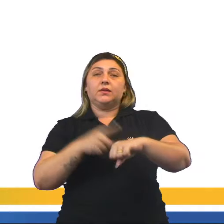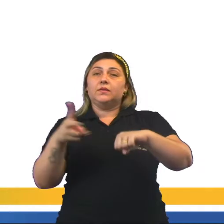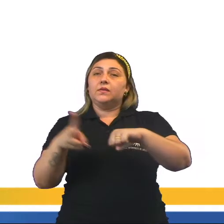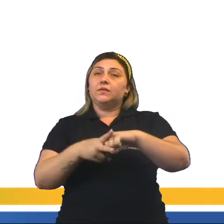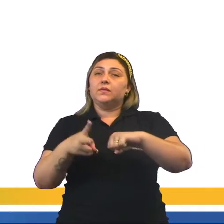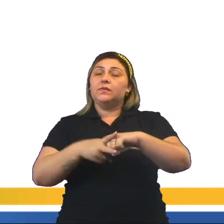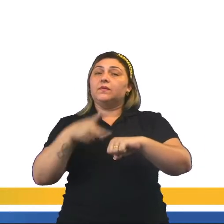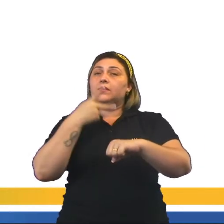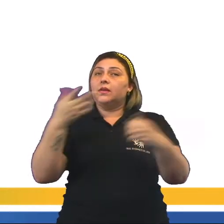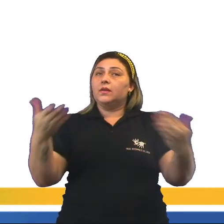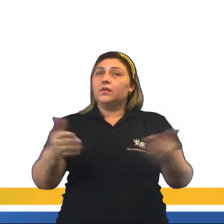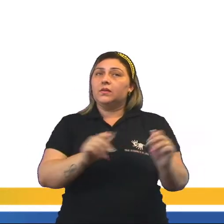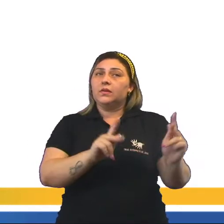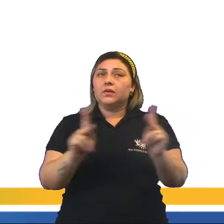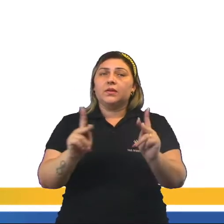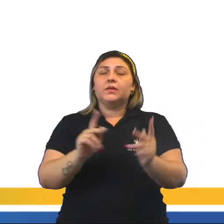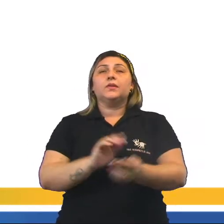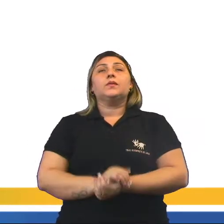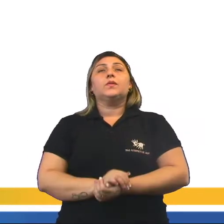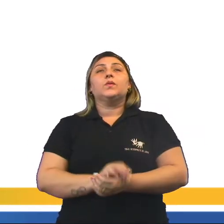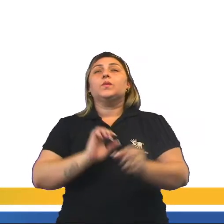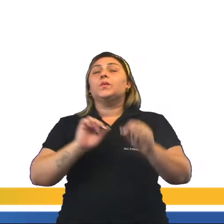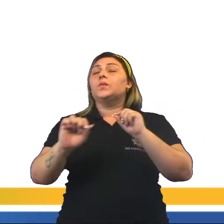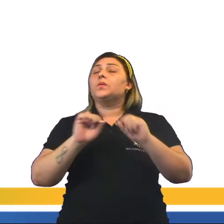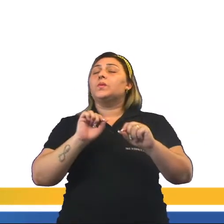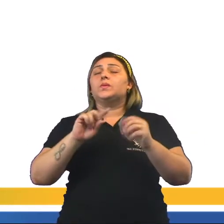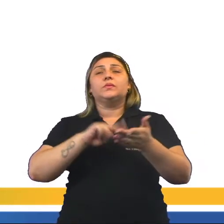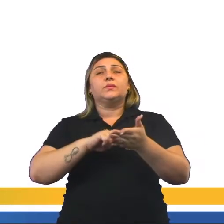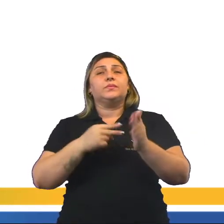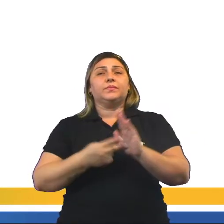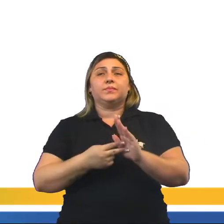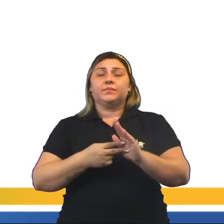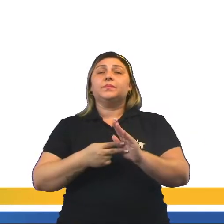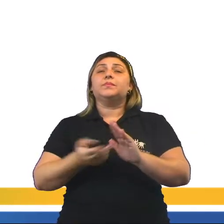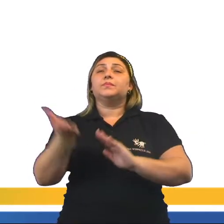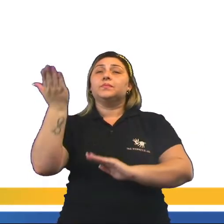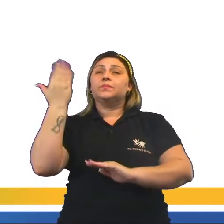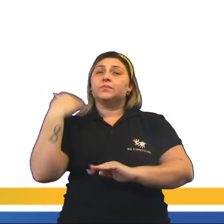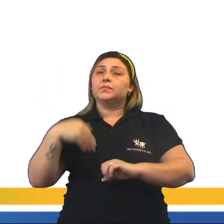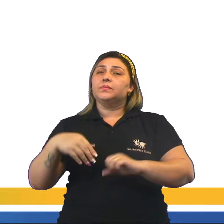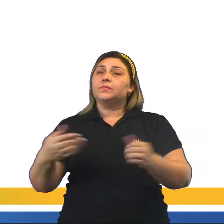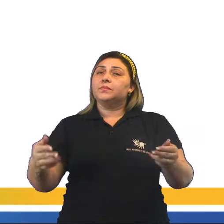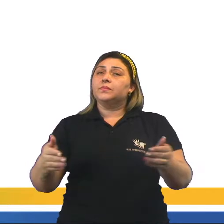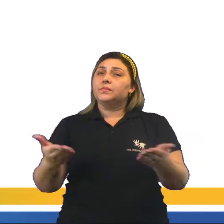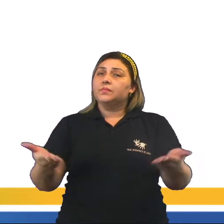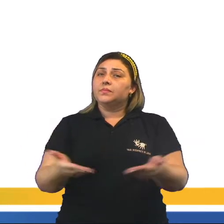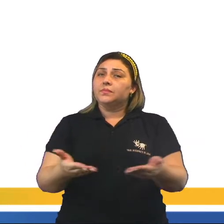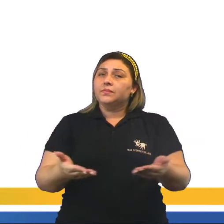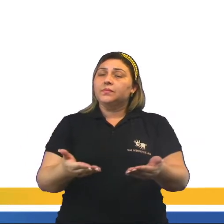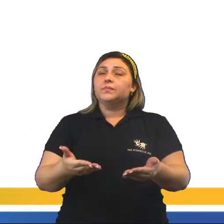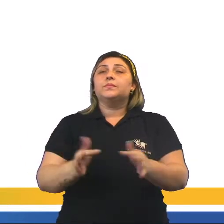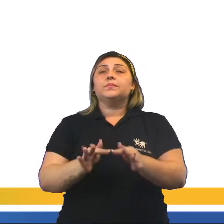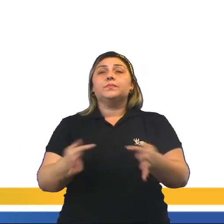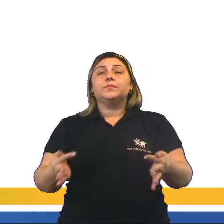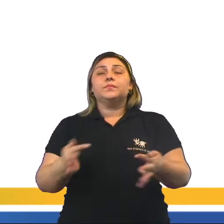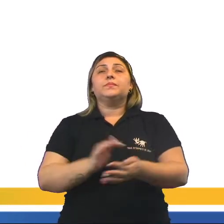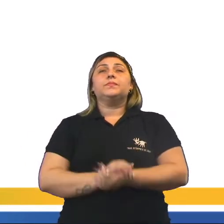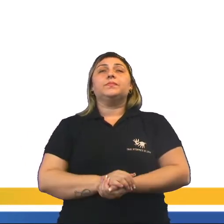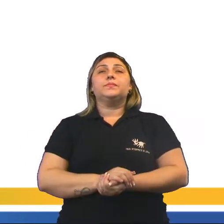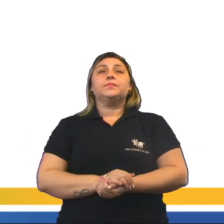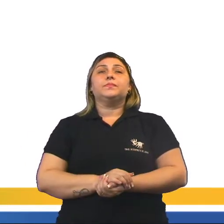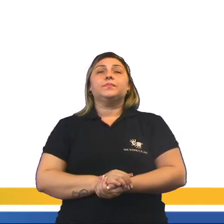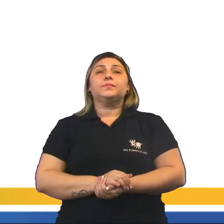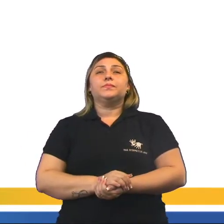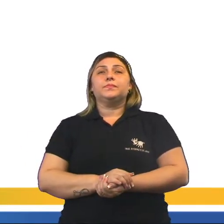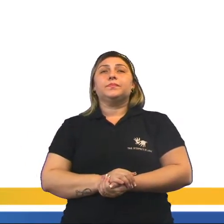falar hoje, ok? O que é o simple past, então? O simple past, ou passado simples, ele é